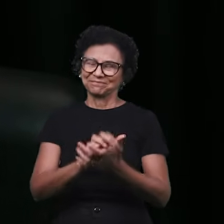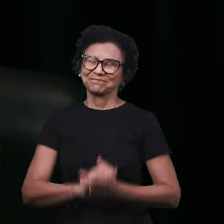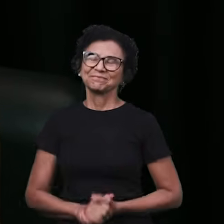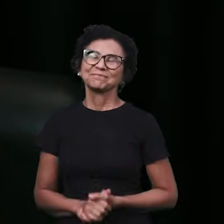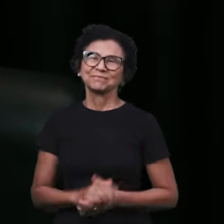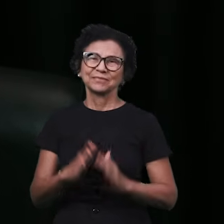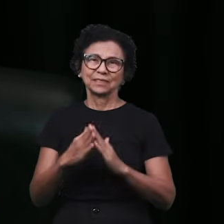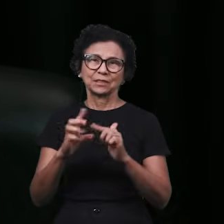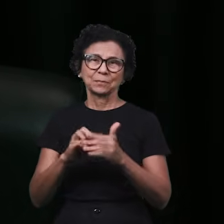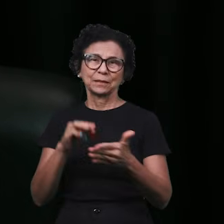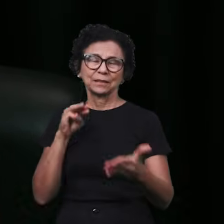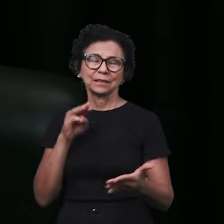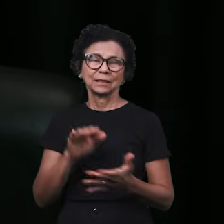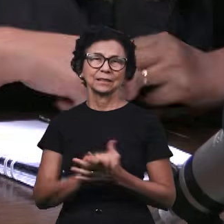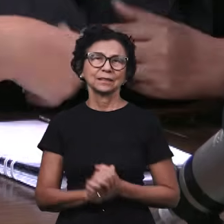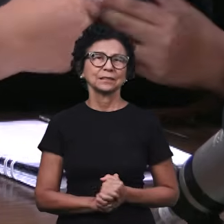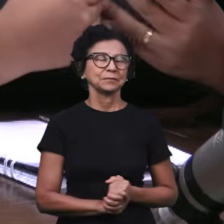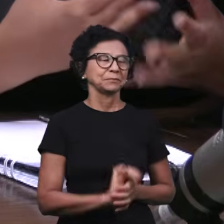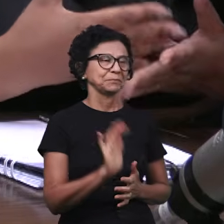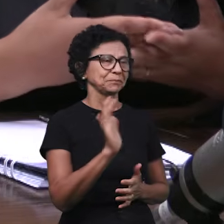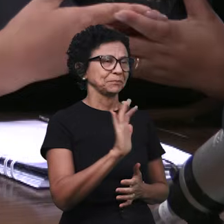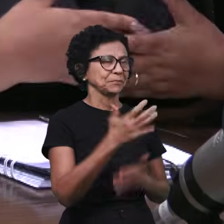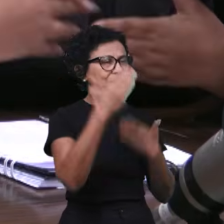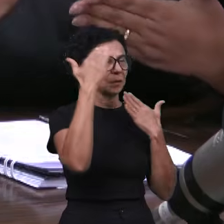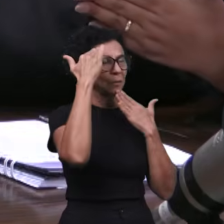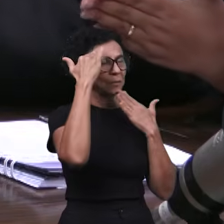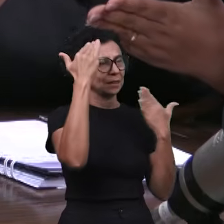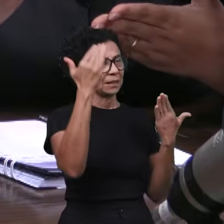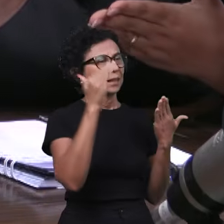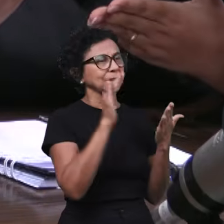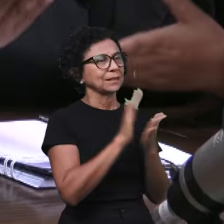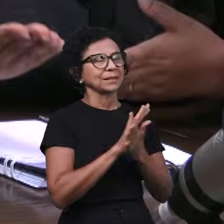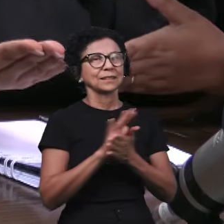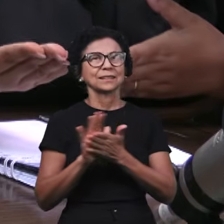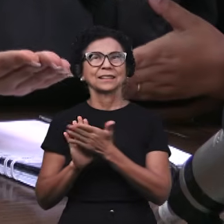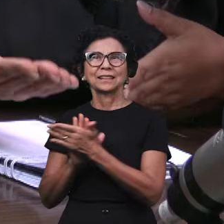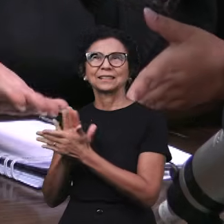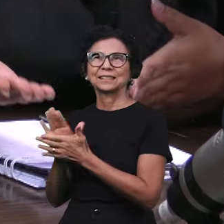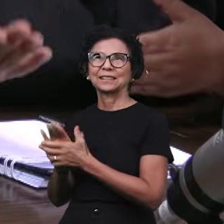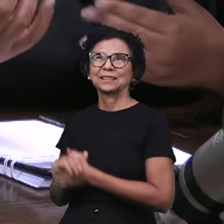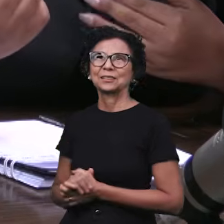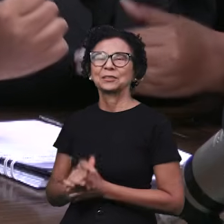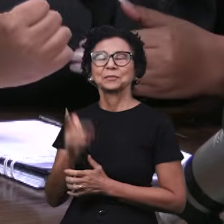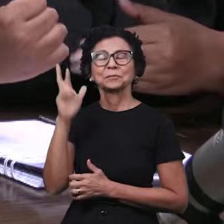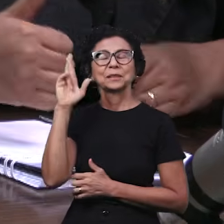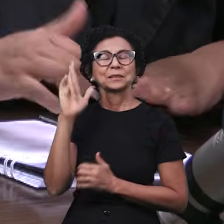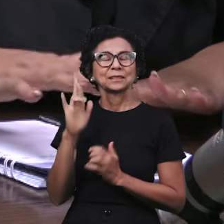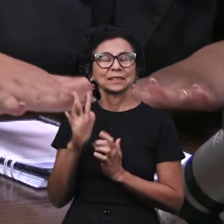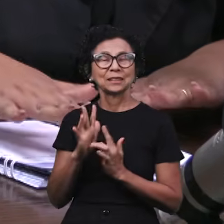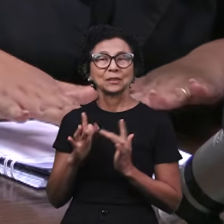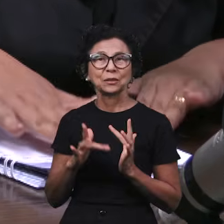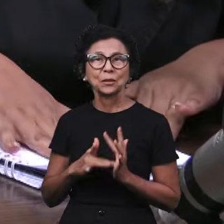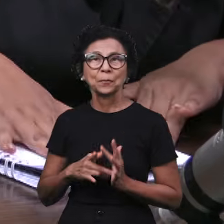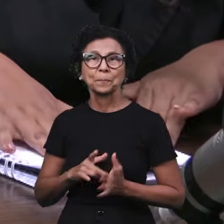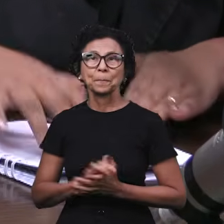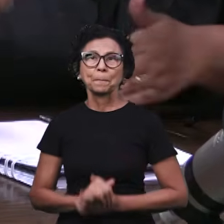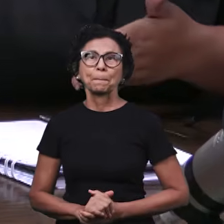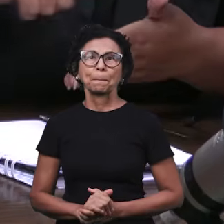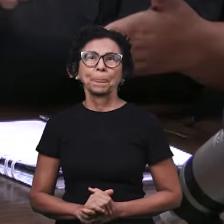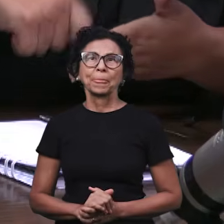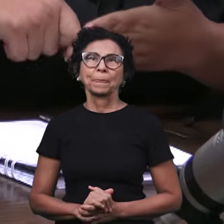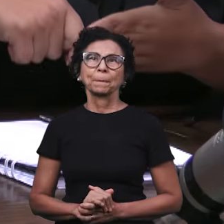despedir dos irmãos. Amável, muito obrigada. Nada. Irmãos, a paz do Senhor. E sempre